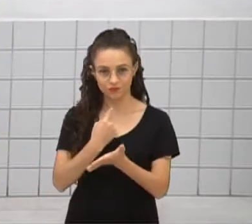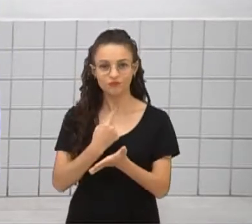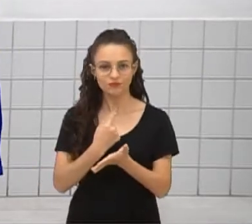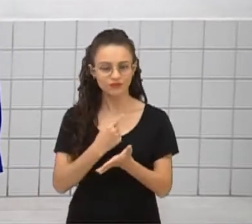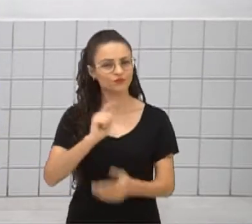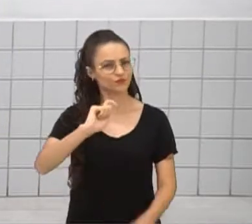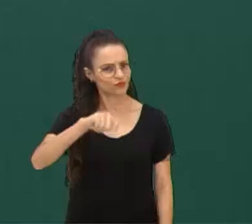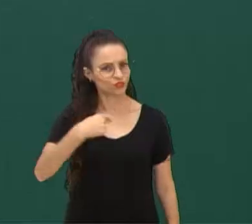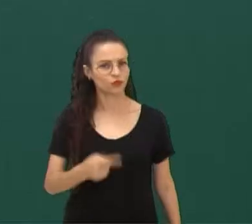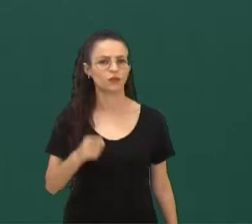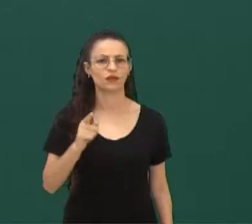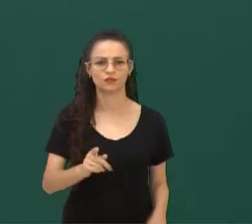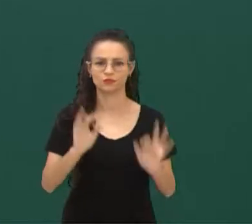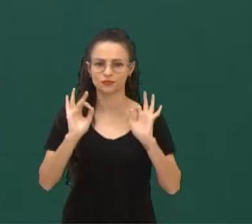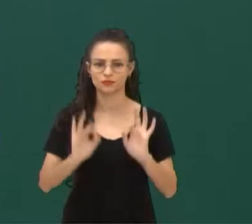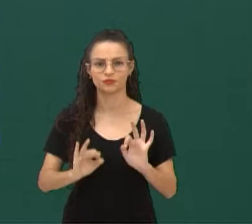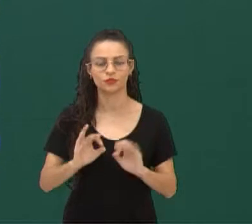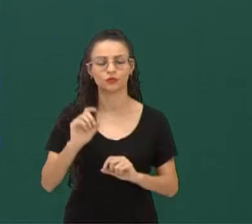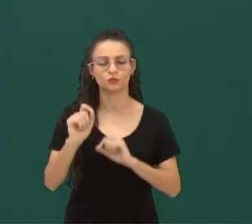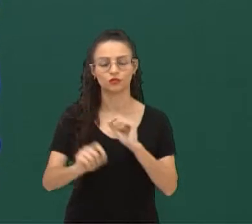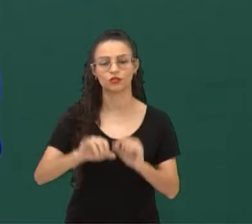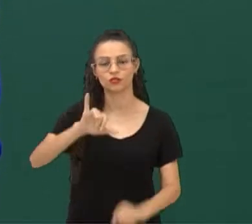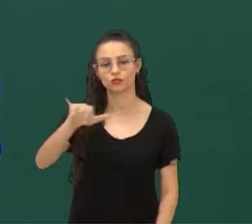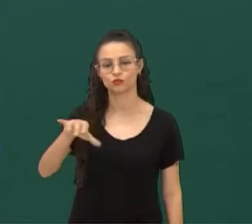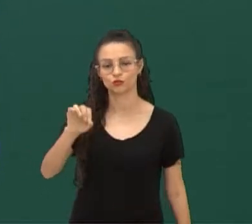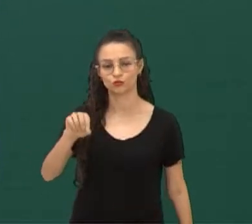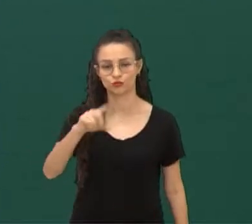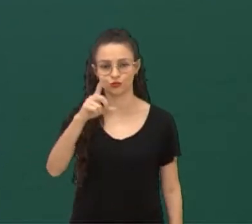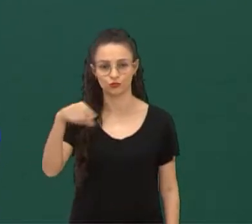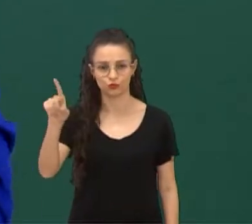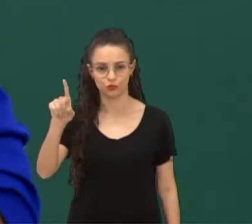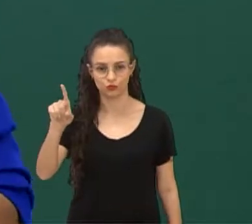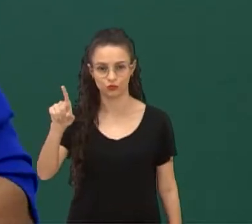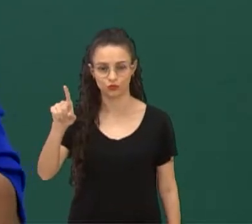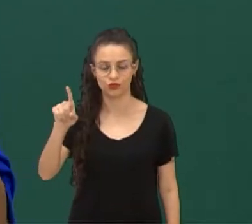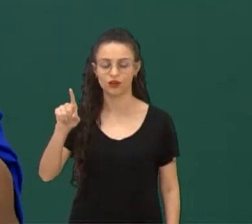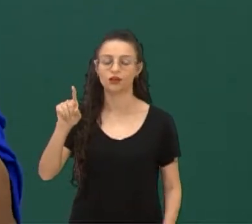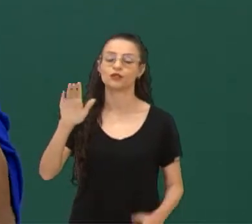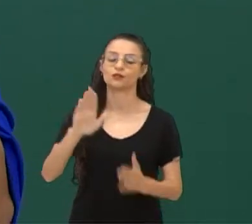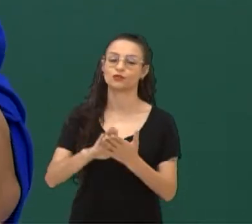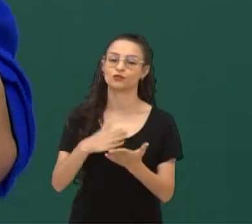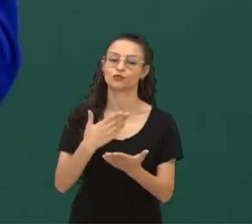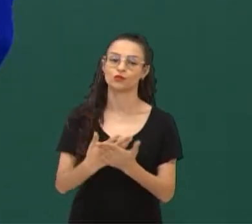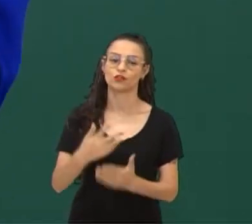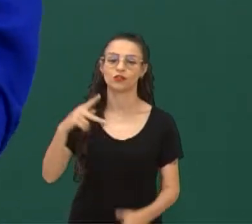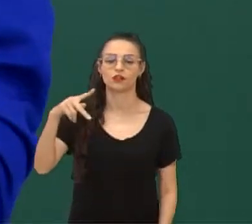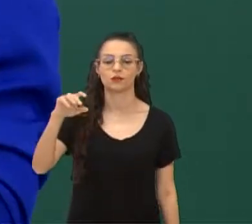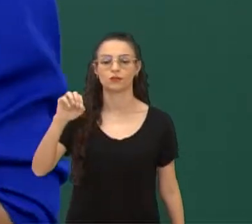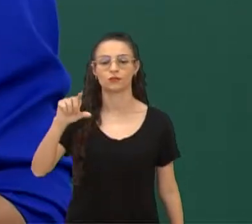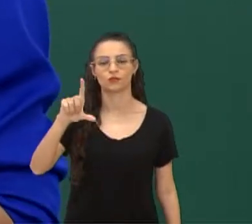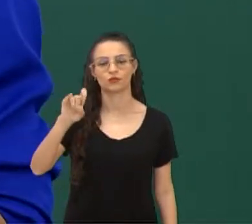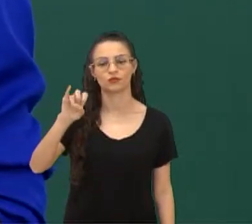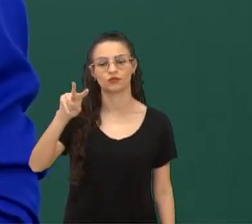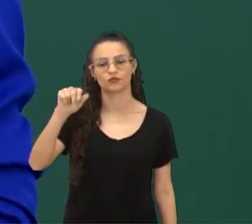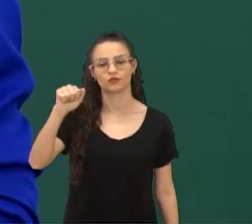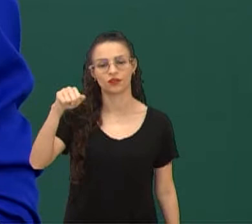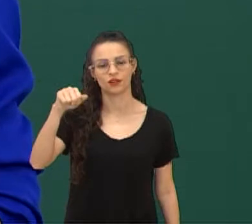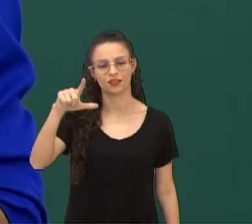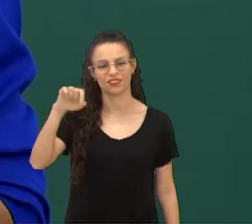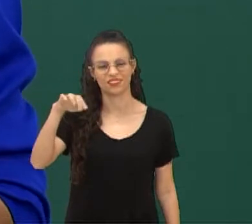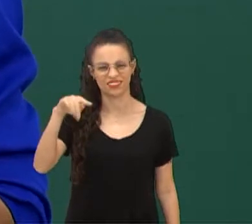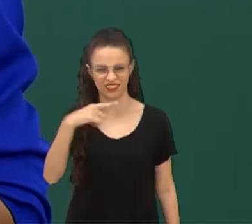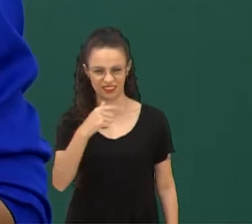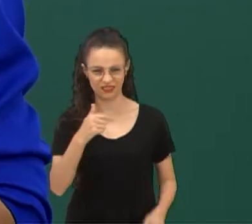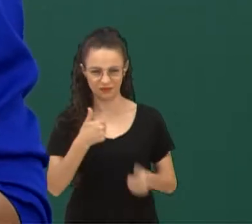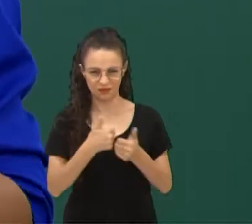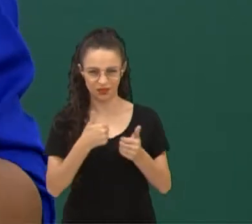sobre isso mesmo mais ou menos é o João Vitor Silva do colégio Polivalente de Curitiba Polivalente ver que aqui pertinho do Boqueirão se eu não